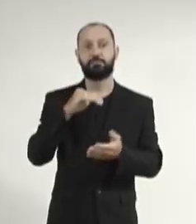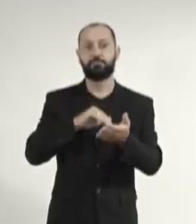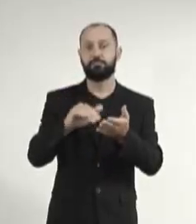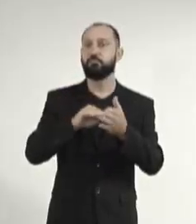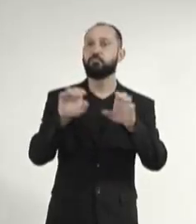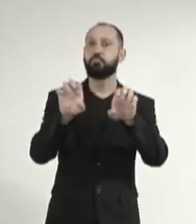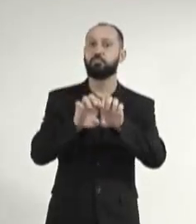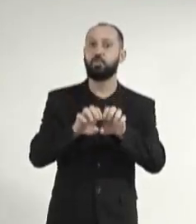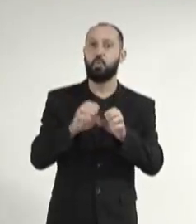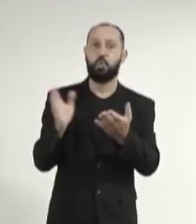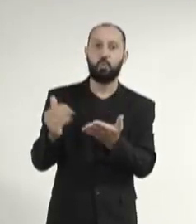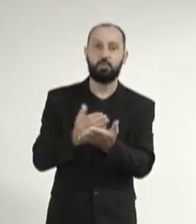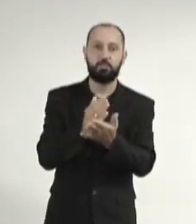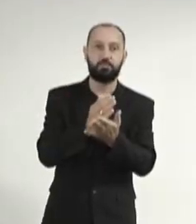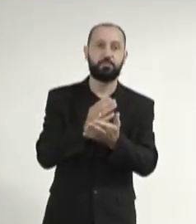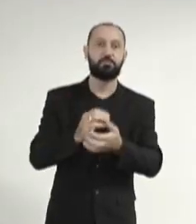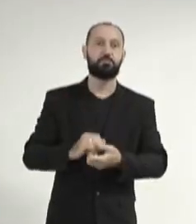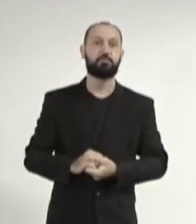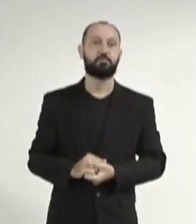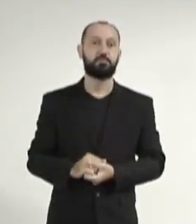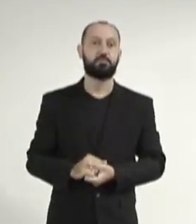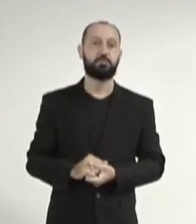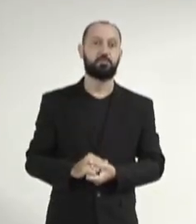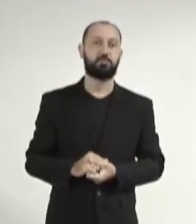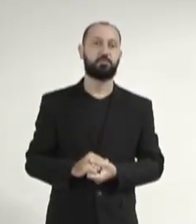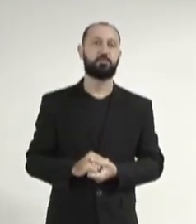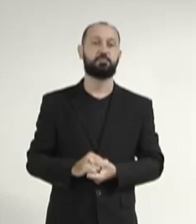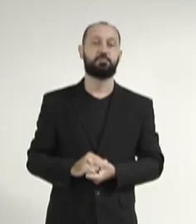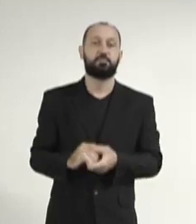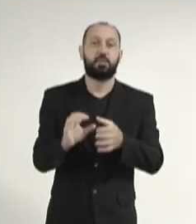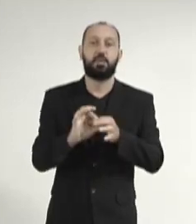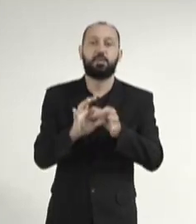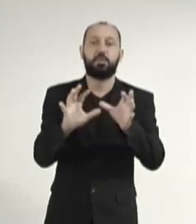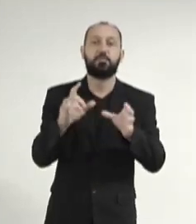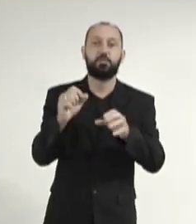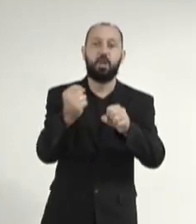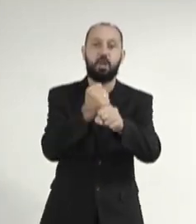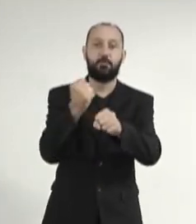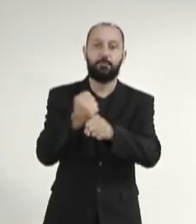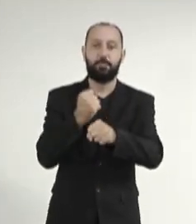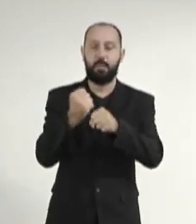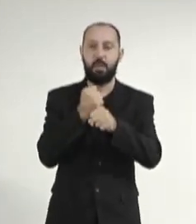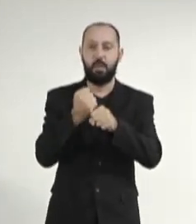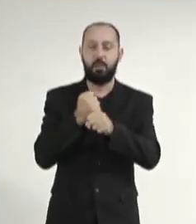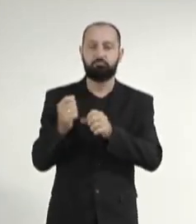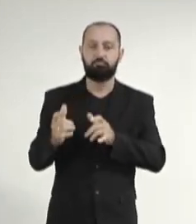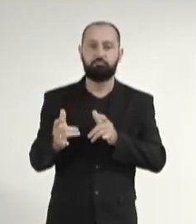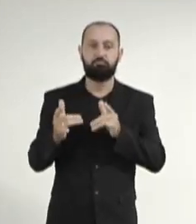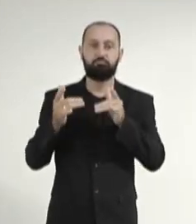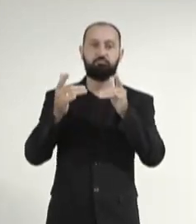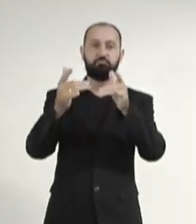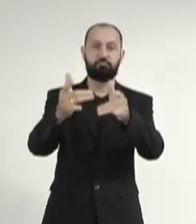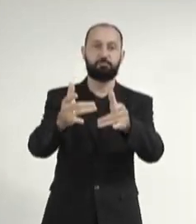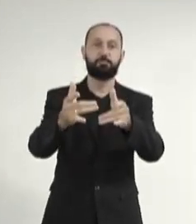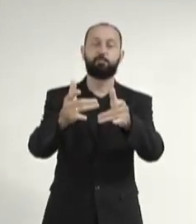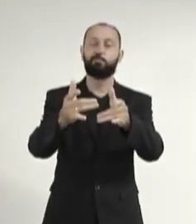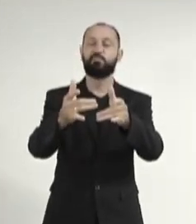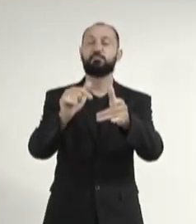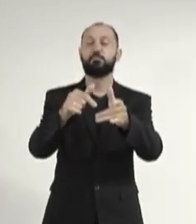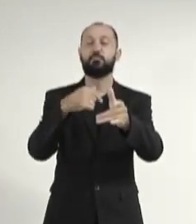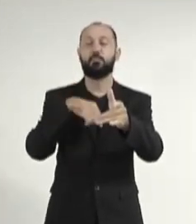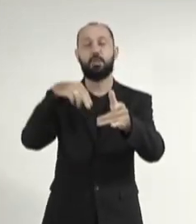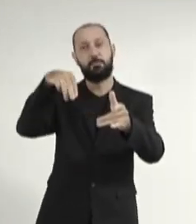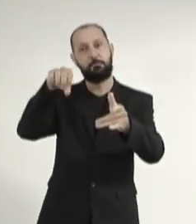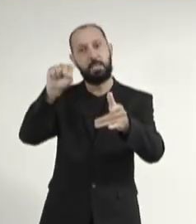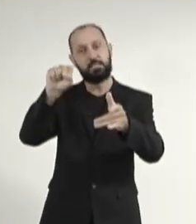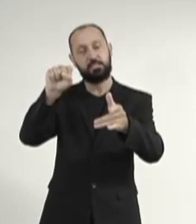de Infraestrutura e Logística, CEILOG, para que sejam viabilizadas a construção de uma ponte de concreto armado na